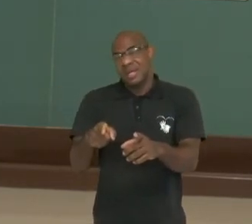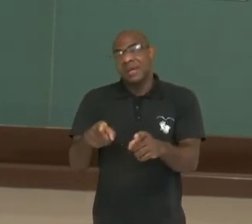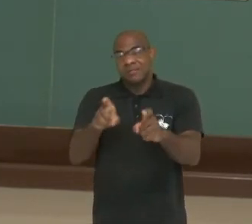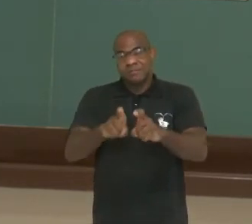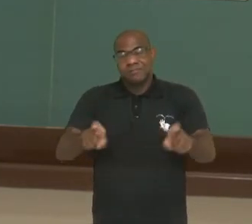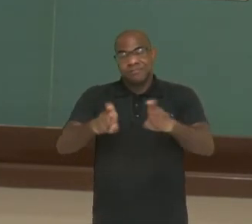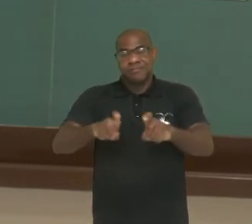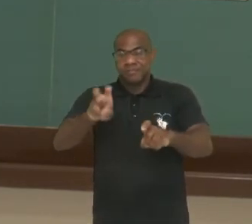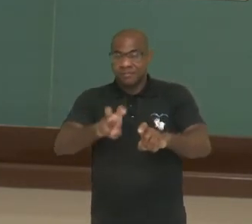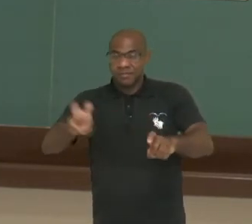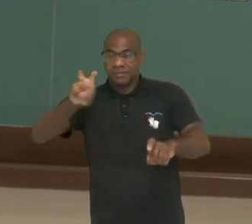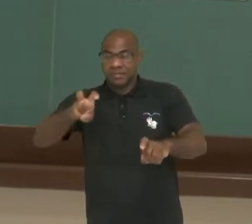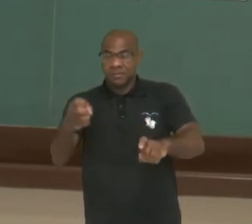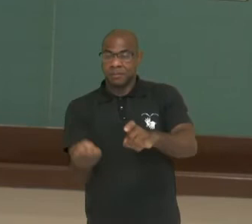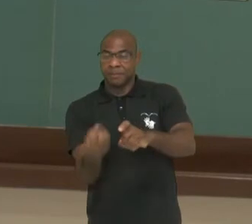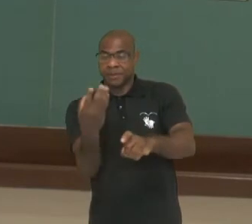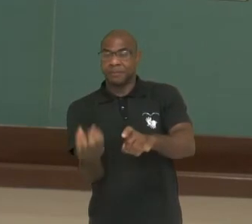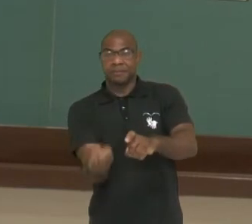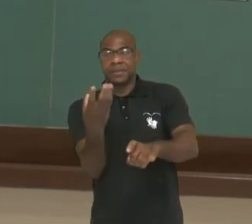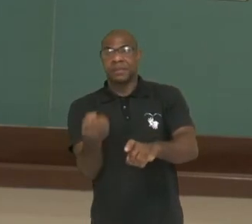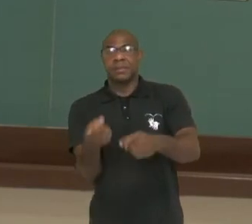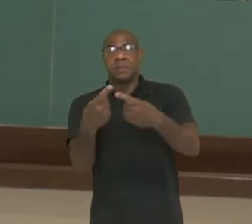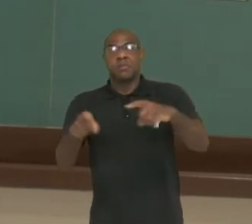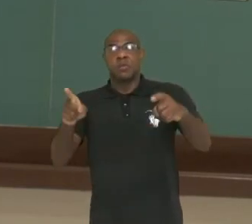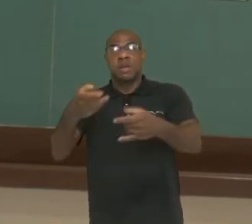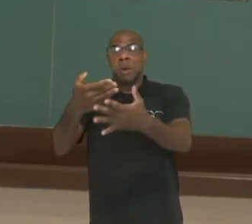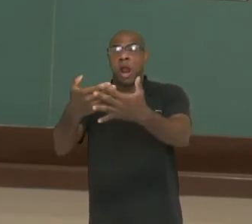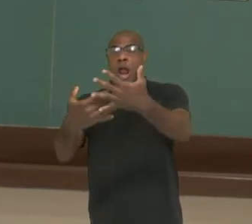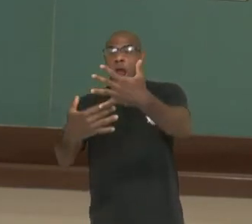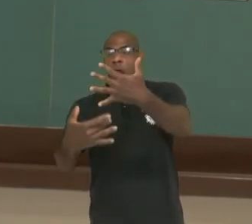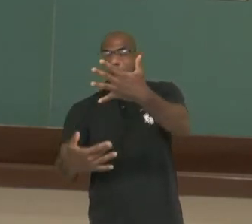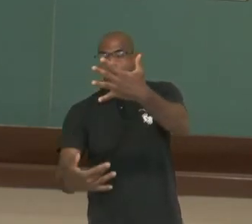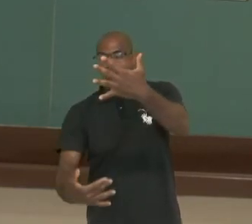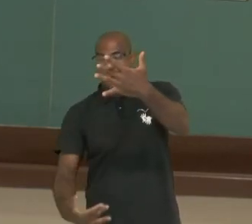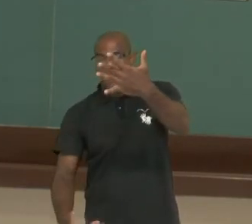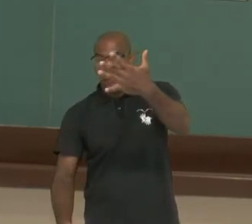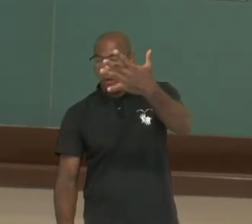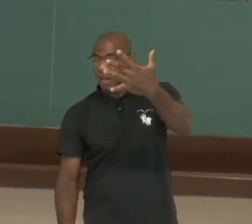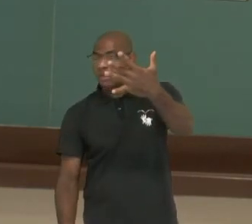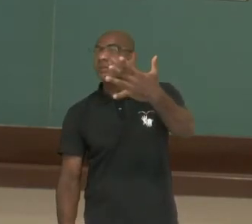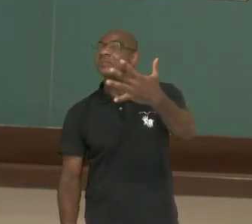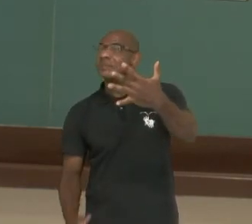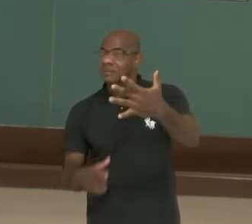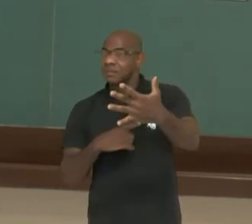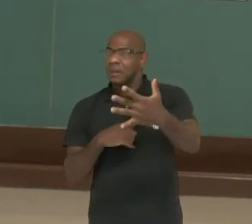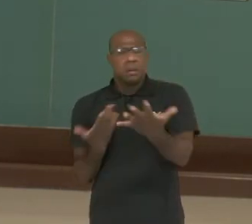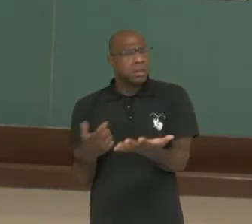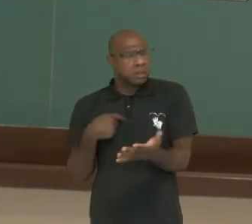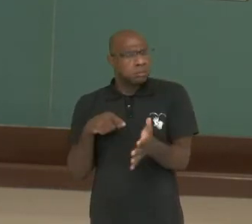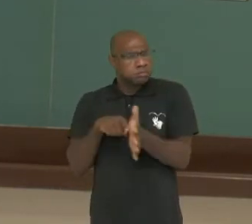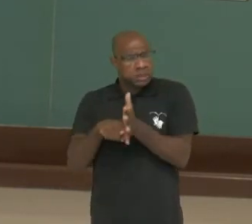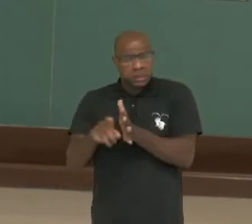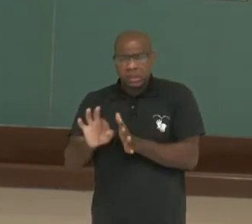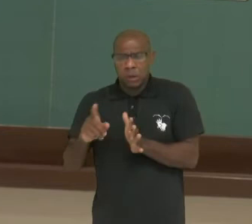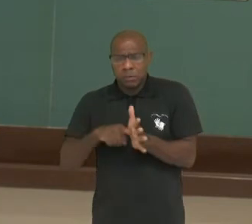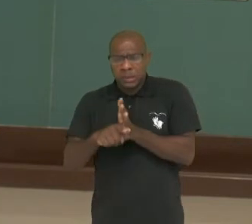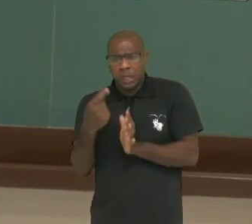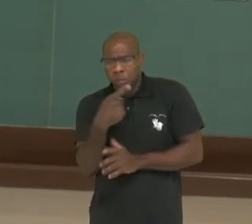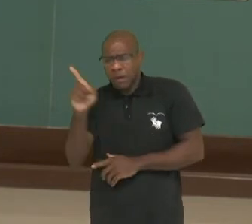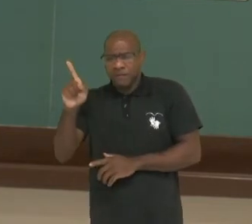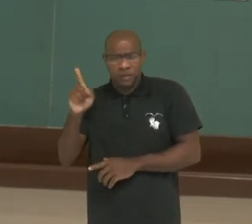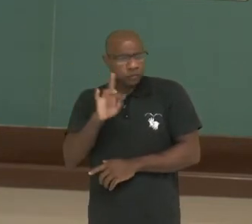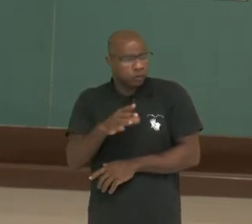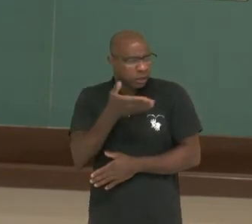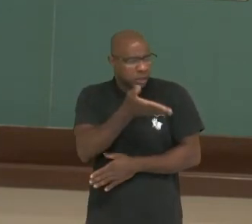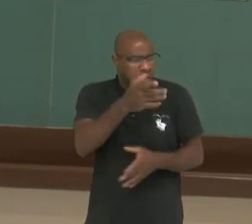um perfil dos nossos gostos musicais e vai enviando mais vídeos contendo músicas mais ou menos no mesmo estilo, né?